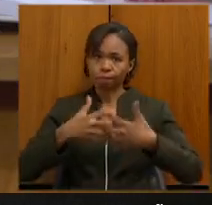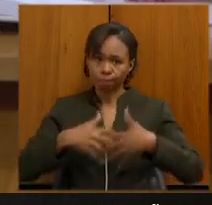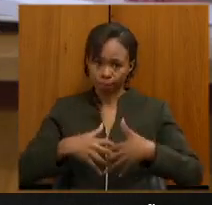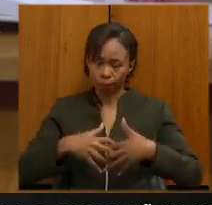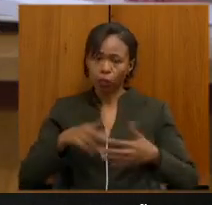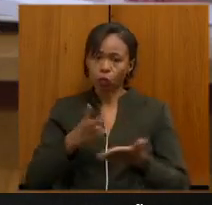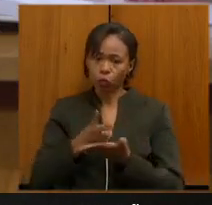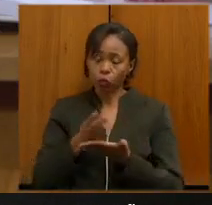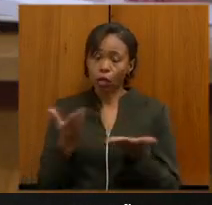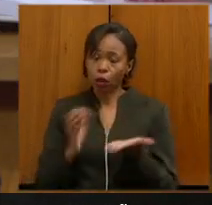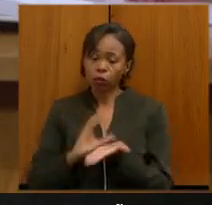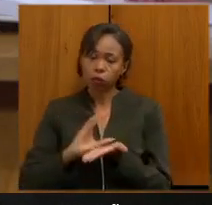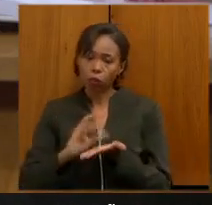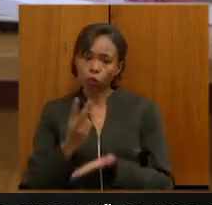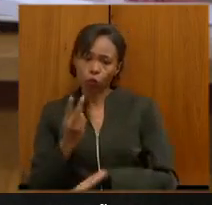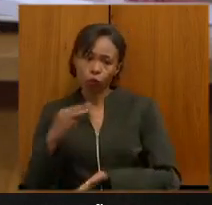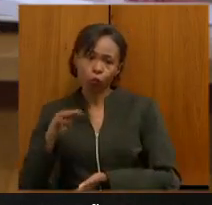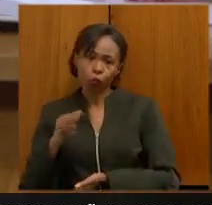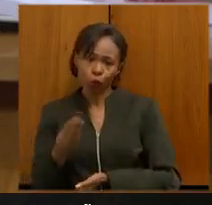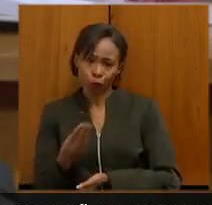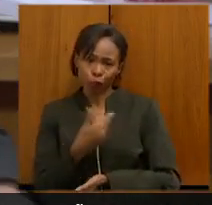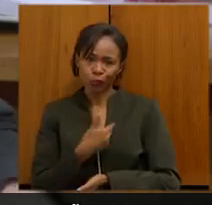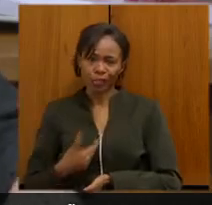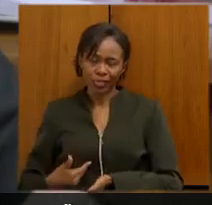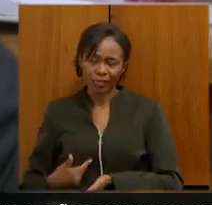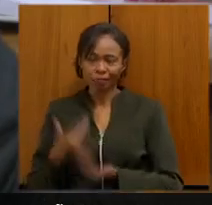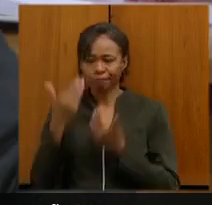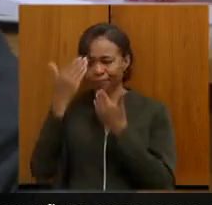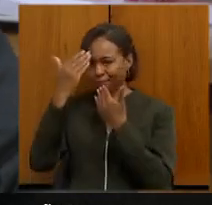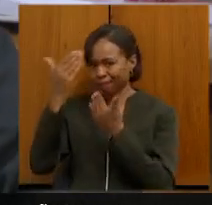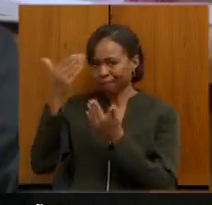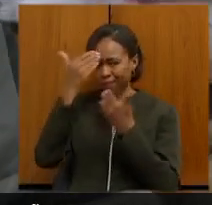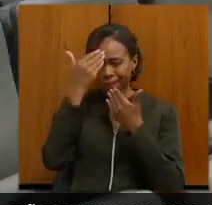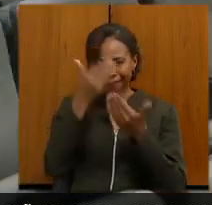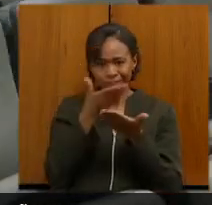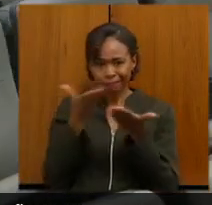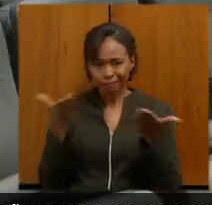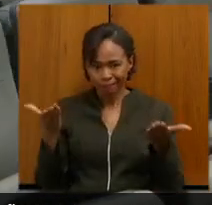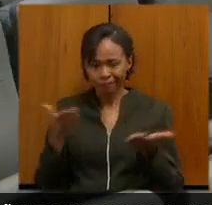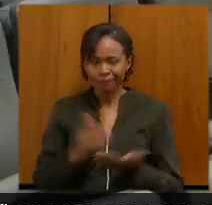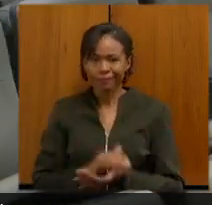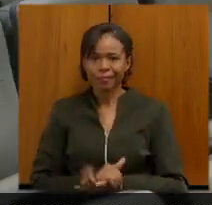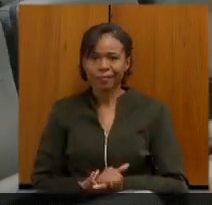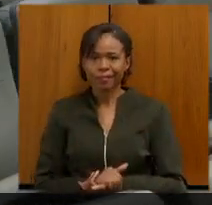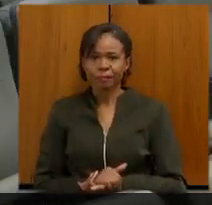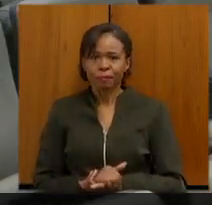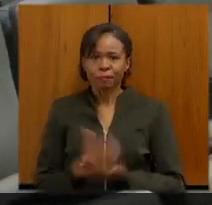investimento de dois milhões de reais do Estado obrigado tá da Muito obrigado a todos a todos